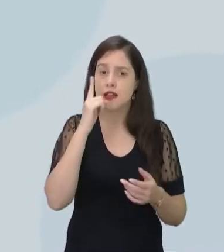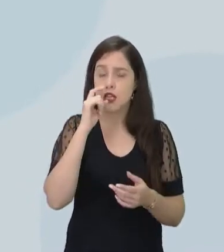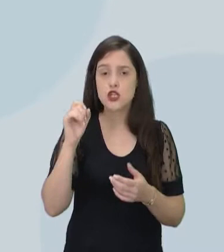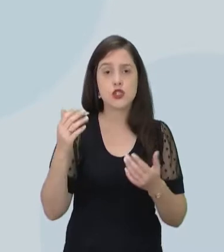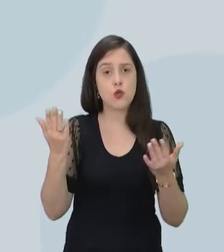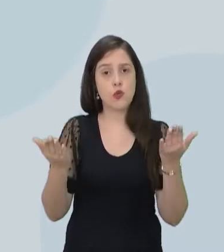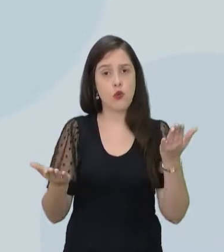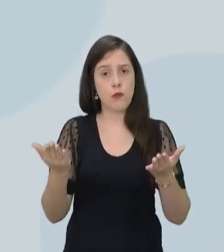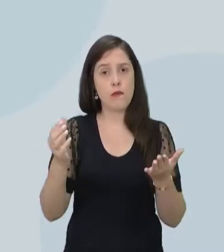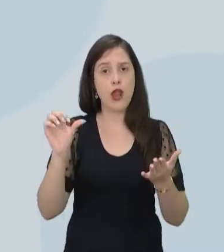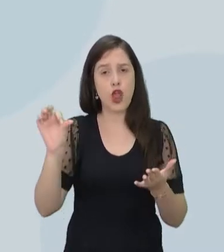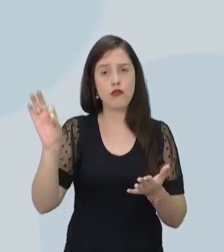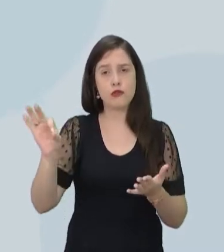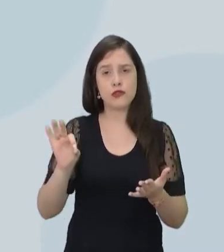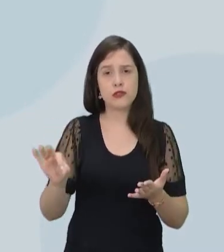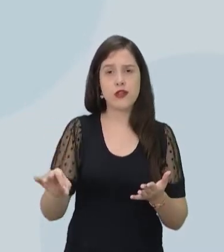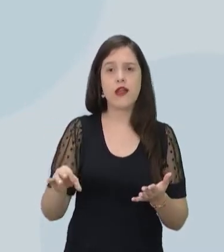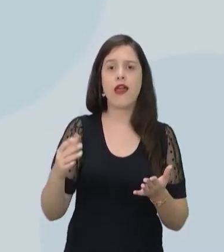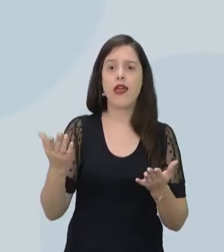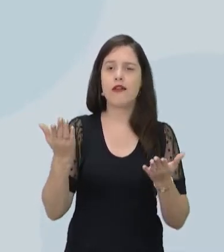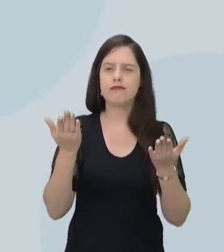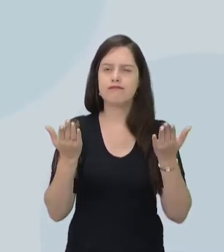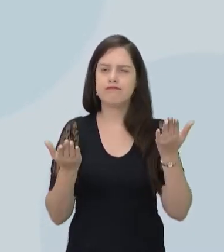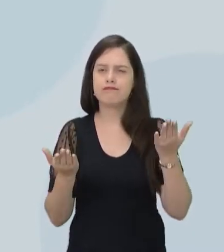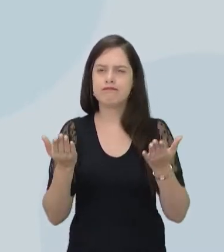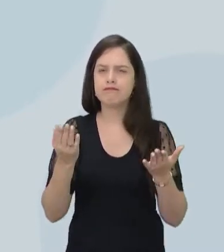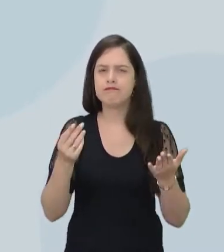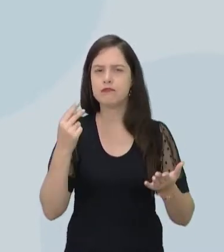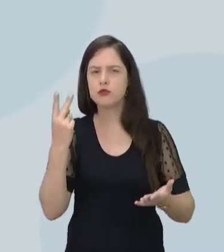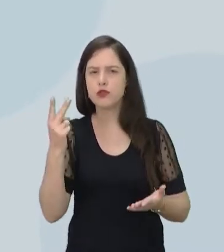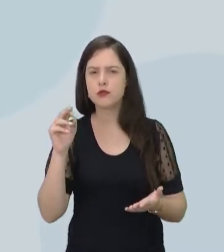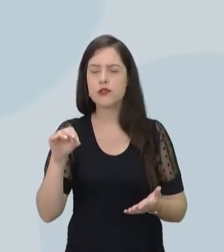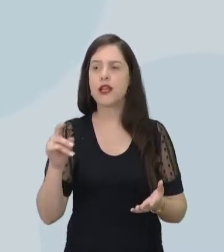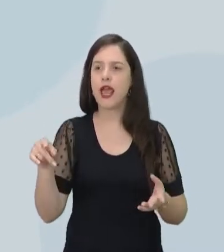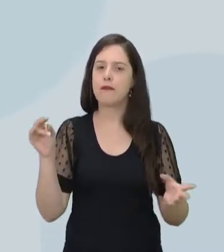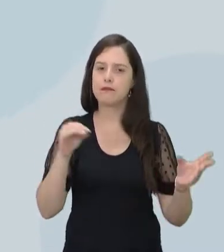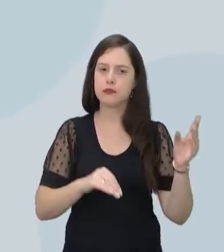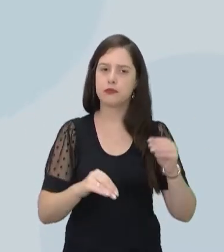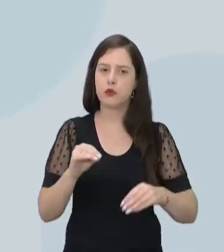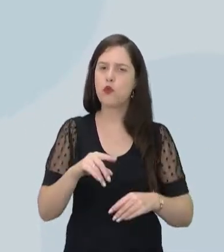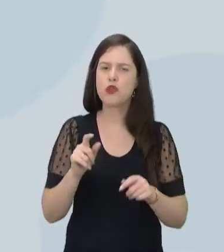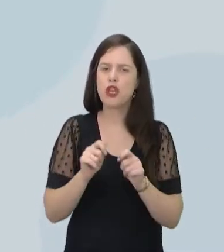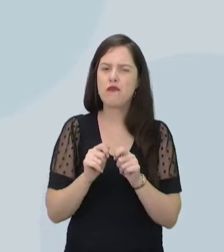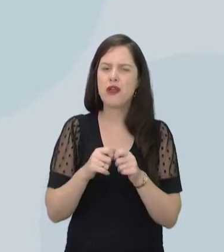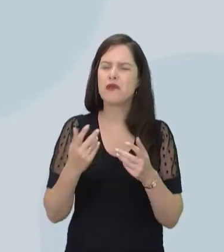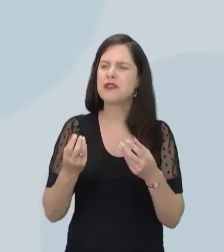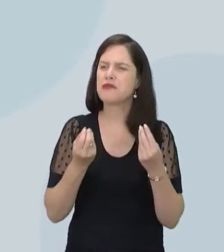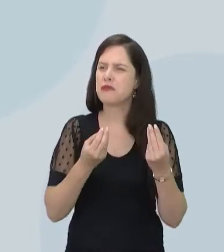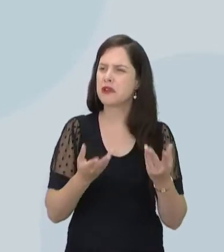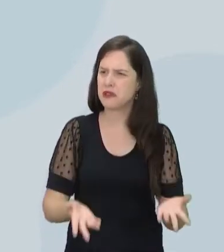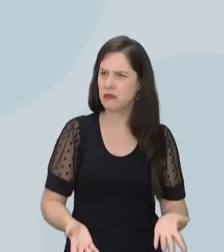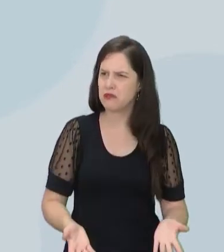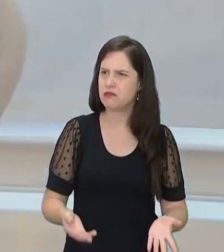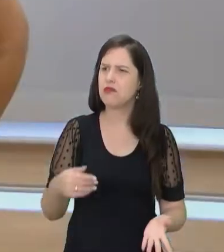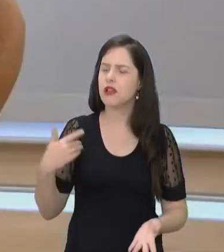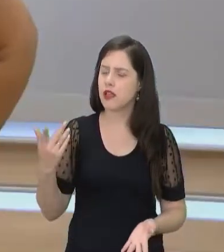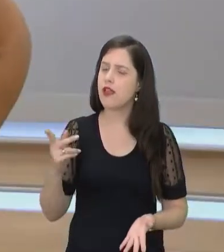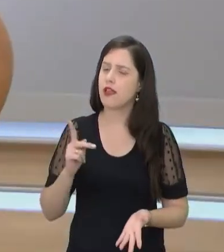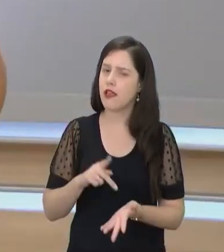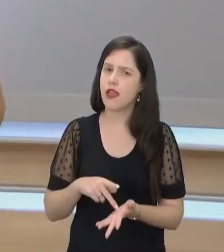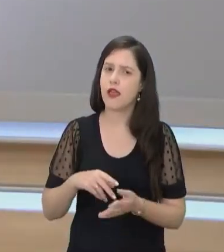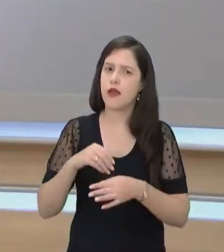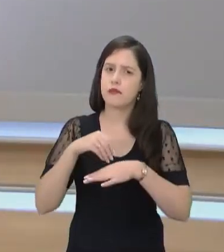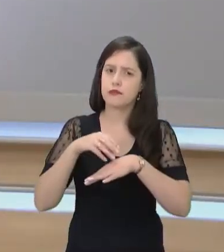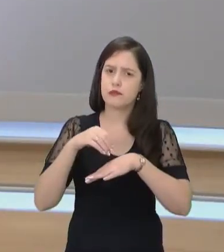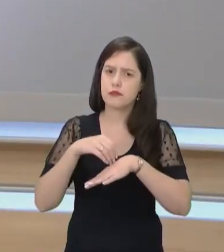e 2% reciclado. Agora eu te pergunto, Fabi, o que eu faço com essa informação? Então, uma das sugestões que a